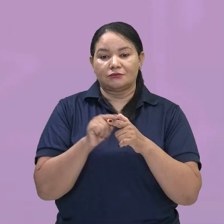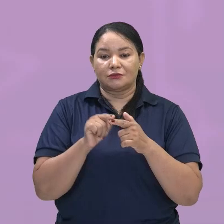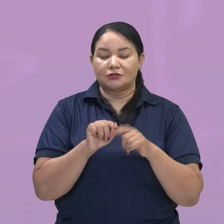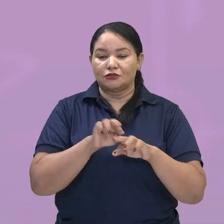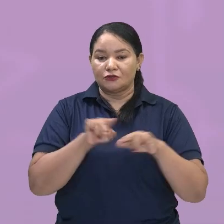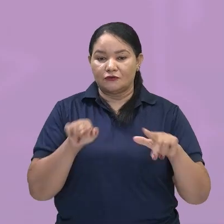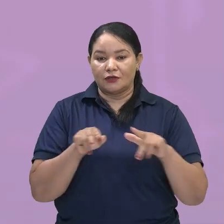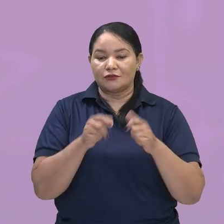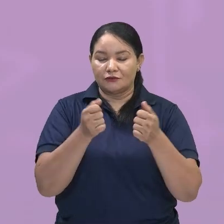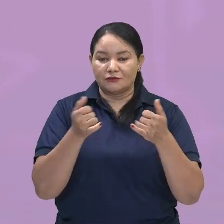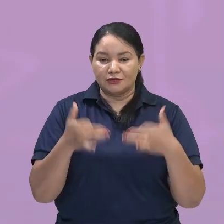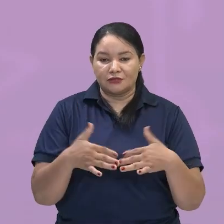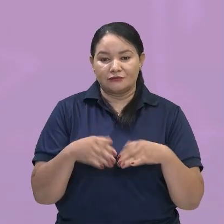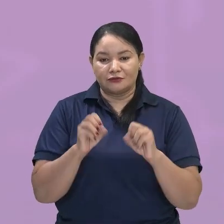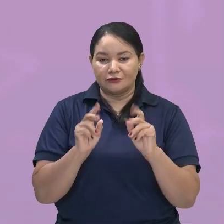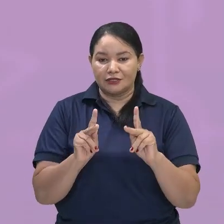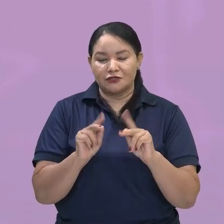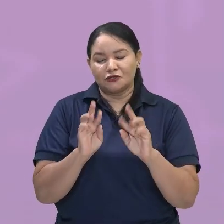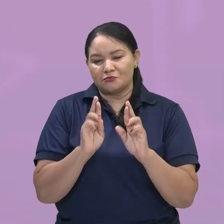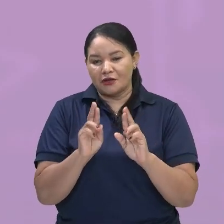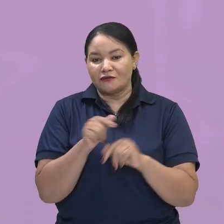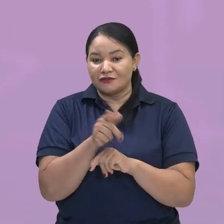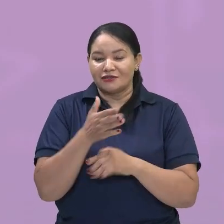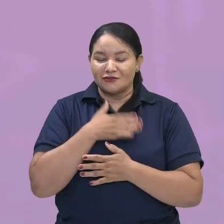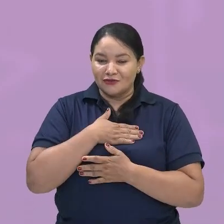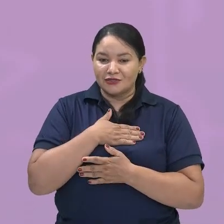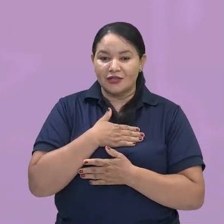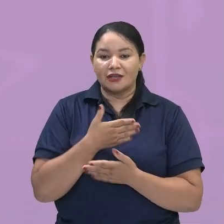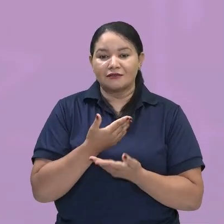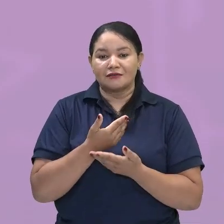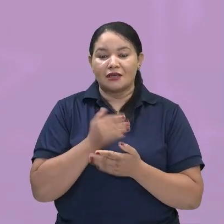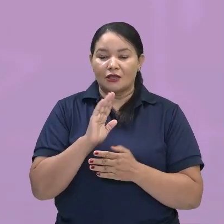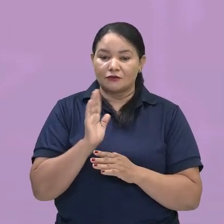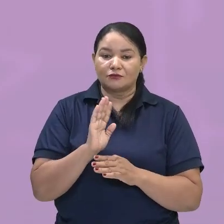dia. Certo? Bom, espero que vocês tenham gostado da aula, e